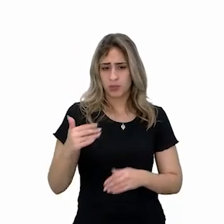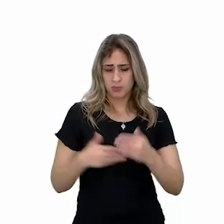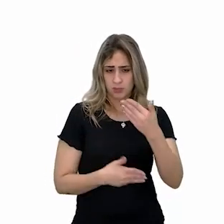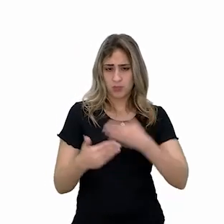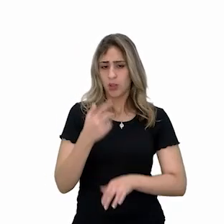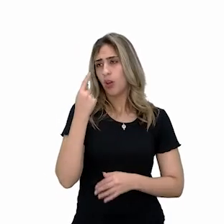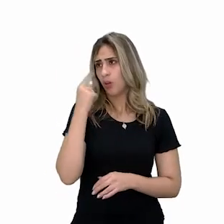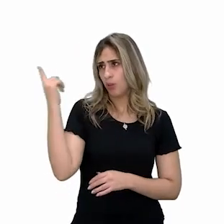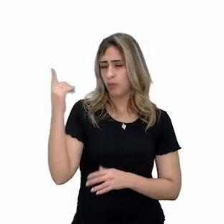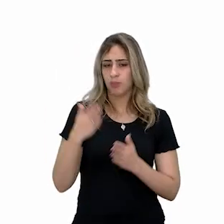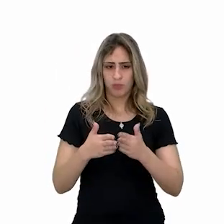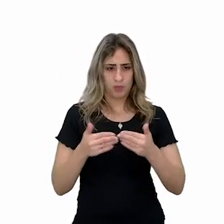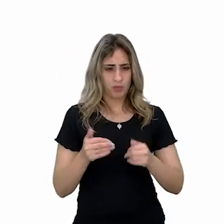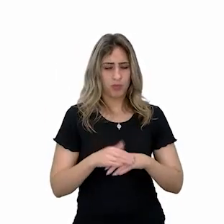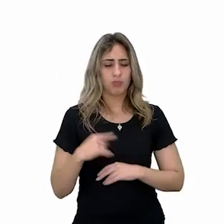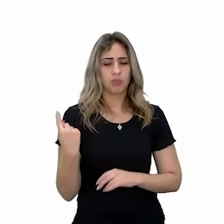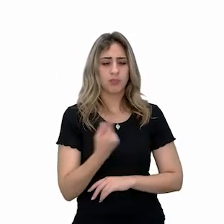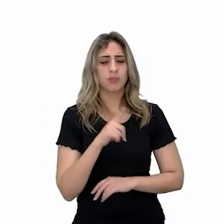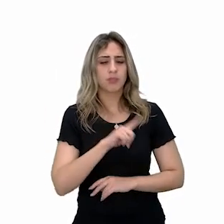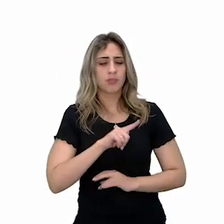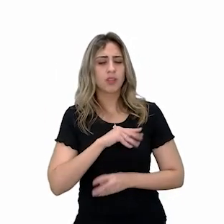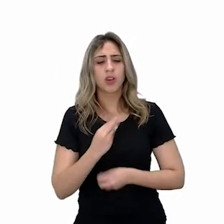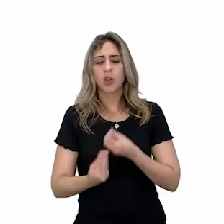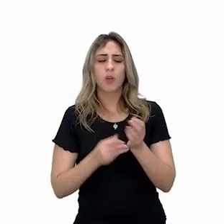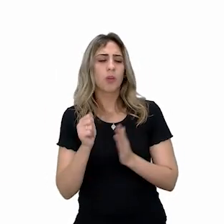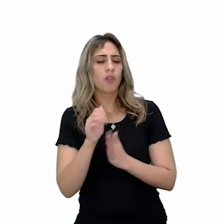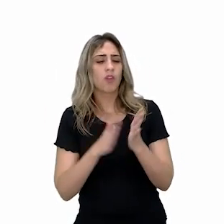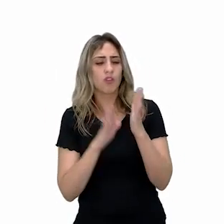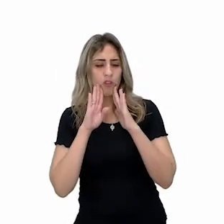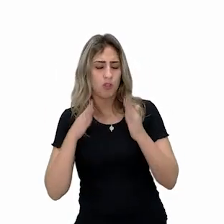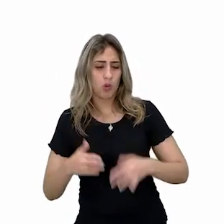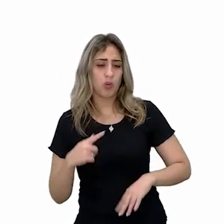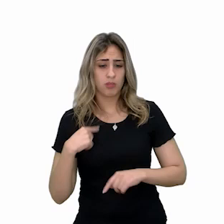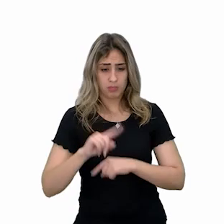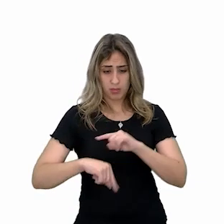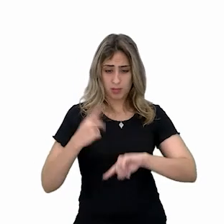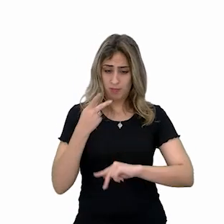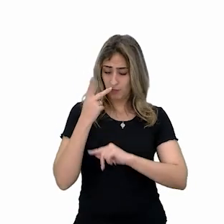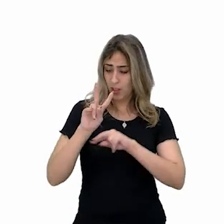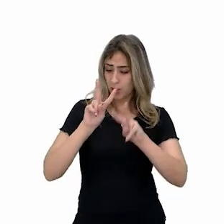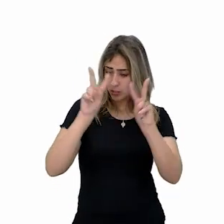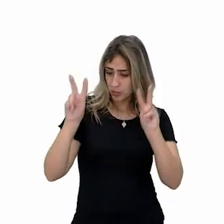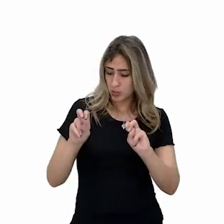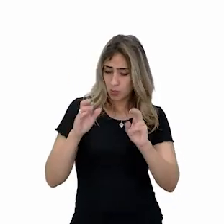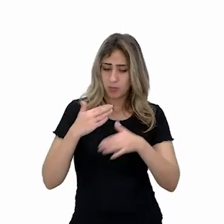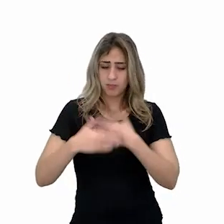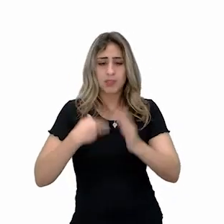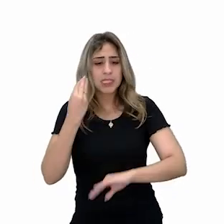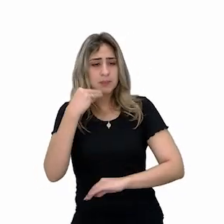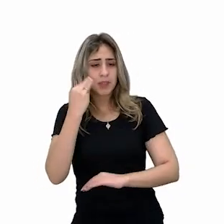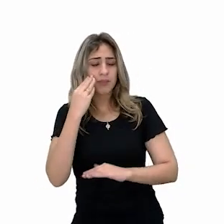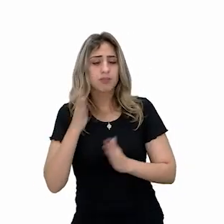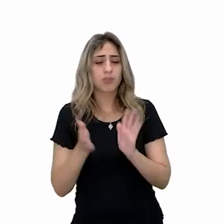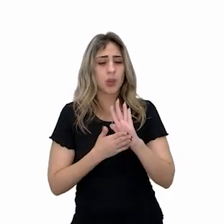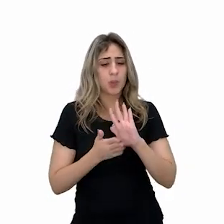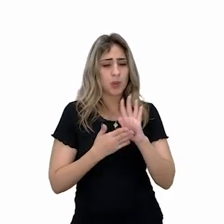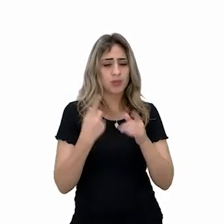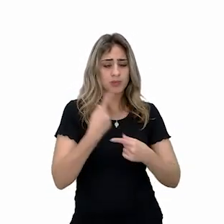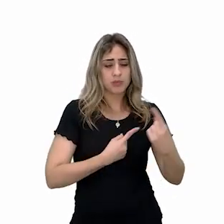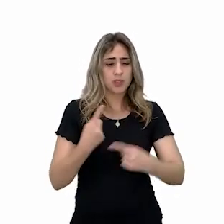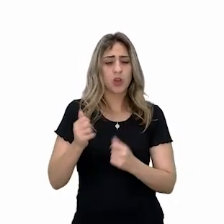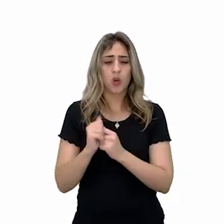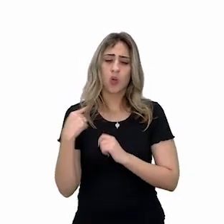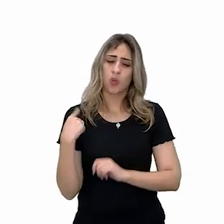slide, por favor, que ele traz esse foco na atividade. E aí, antes mesmo de falar sobre o experimento, a proposta será discutir com os